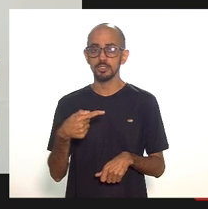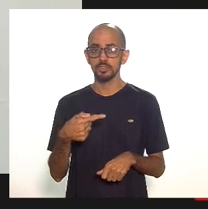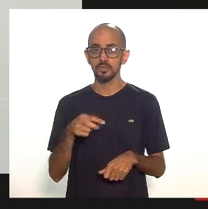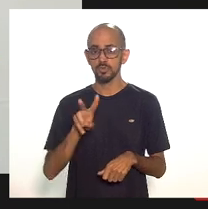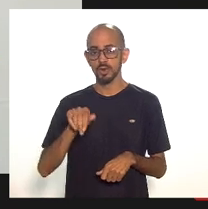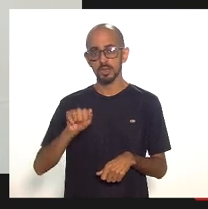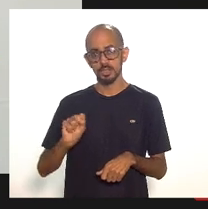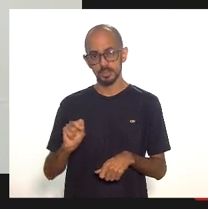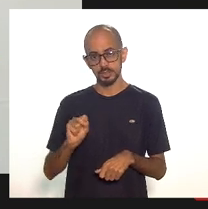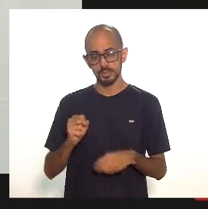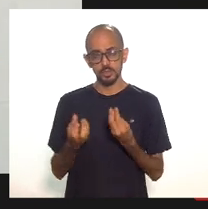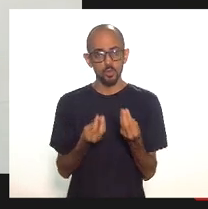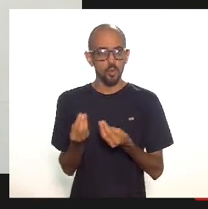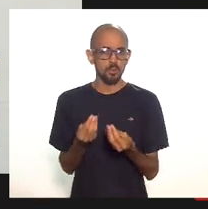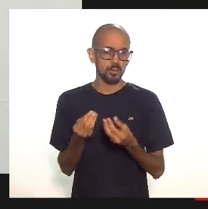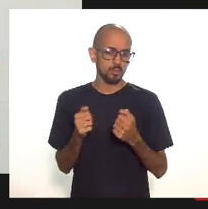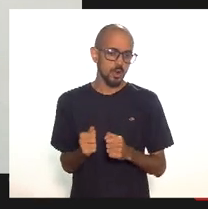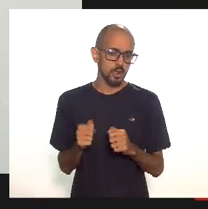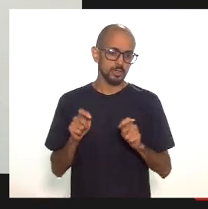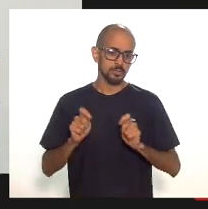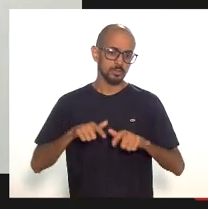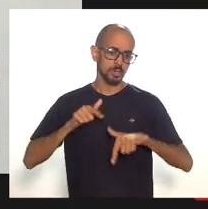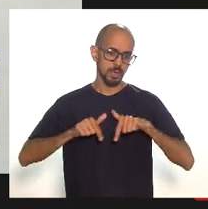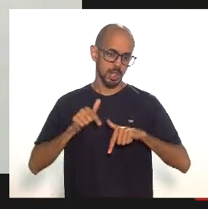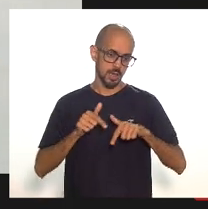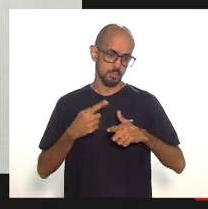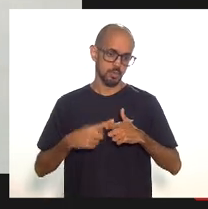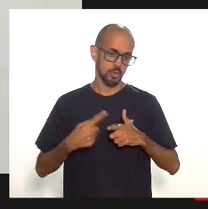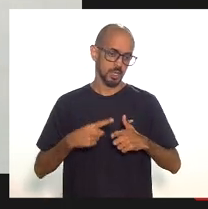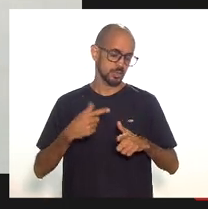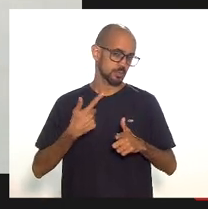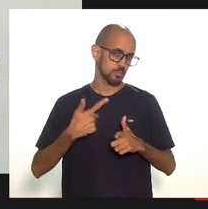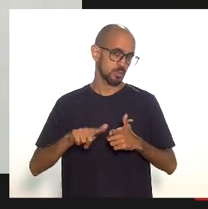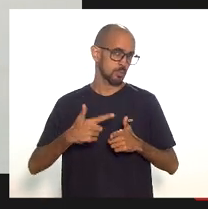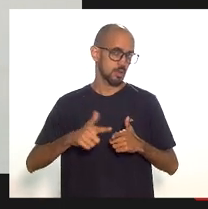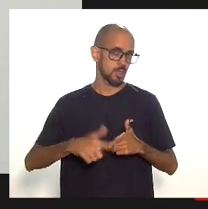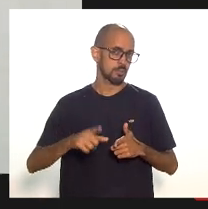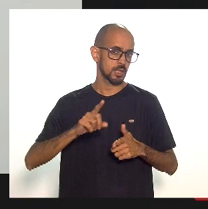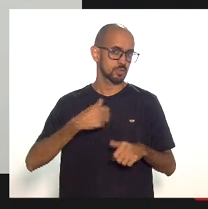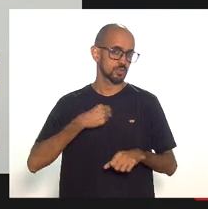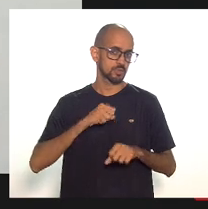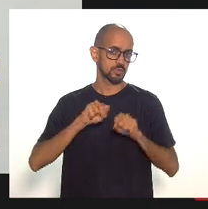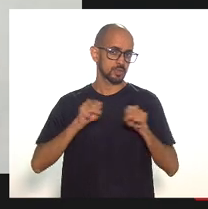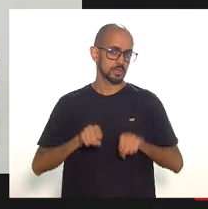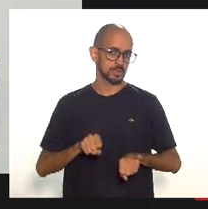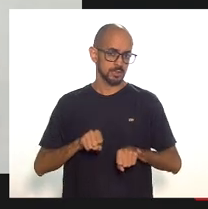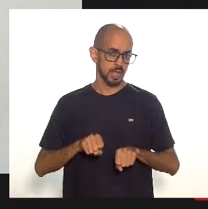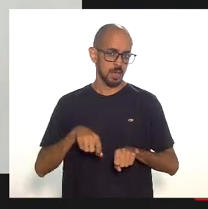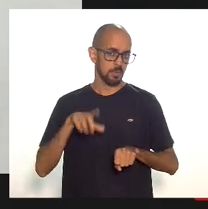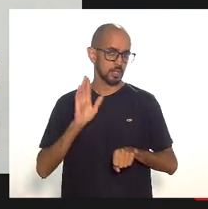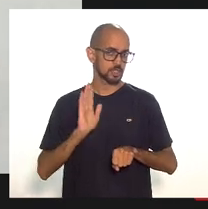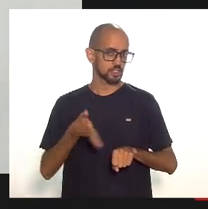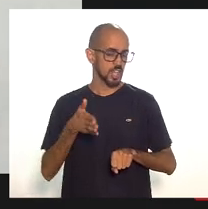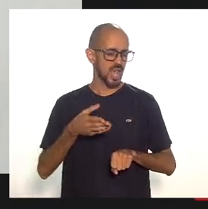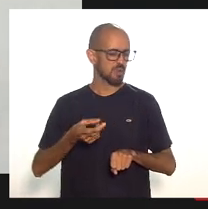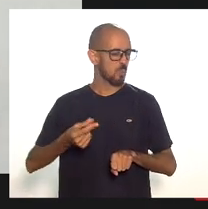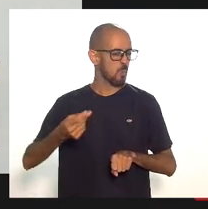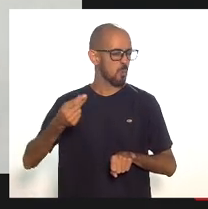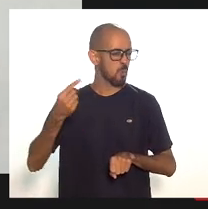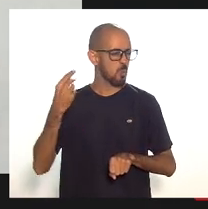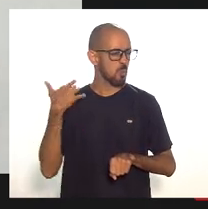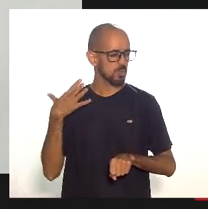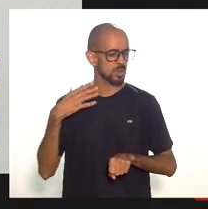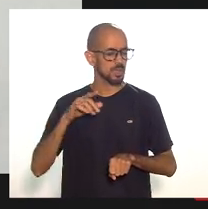que a gente pode trabalhar nesse sentido? A gente sabe que esse problema do Sistema Único de Saúde e dos hospitais federais já é um problema crônico, né, e a gente